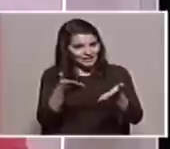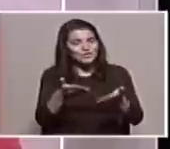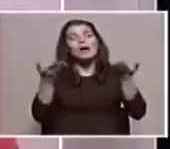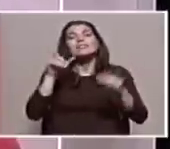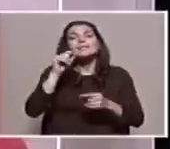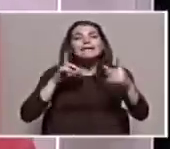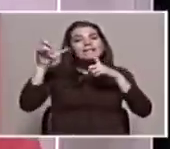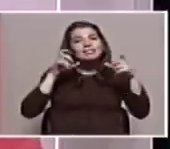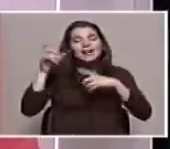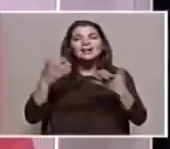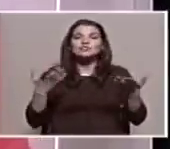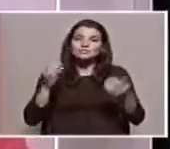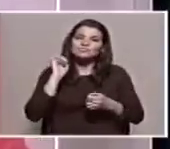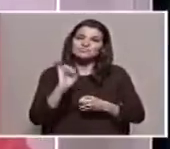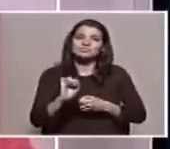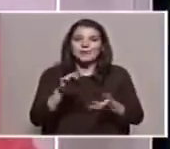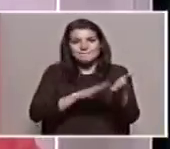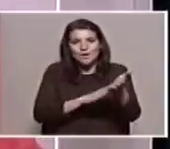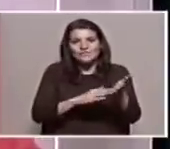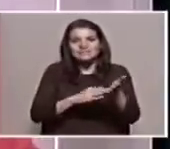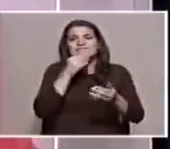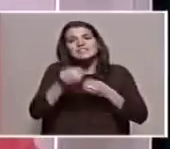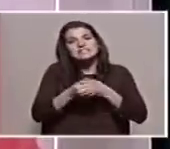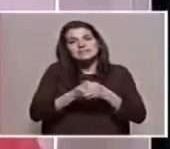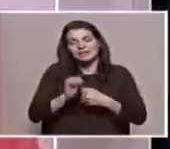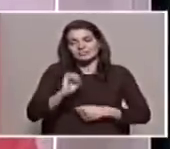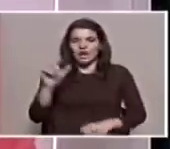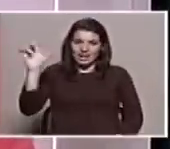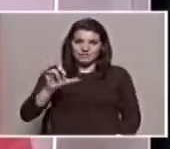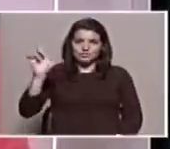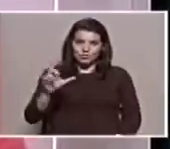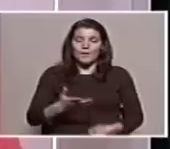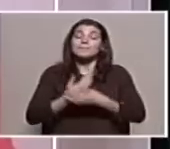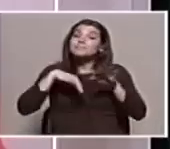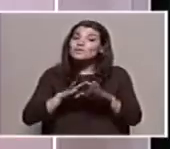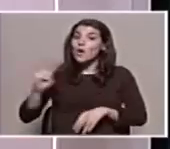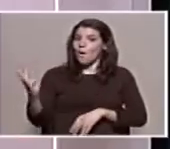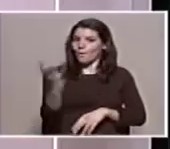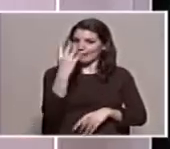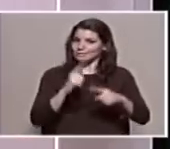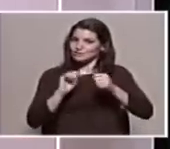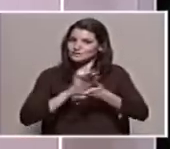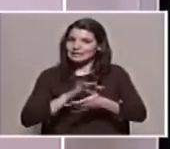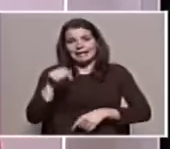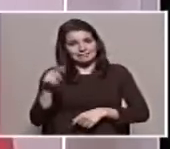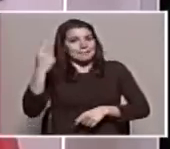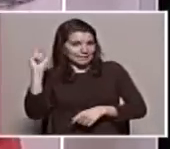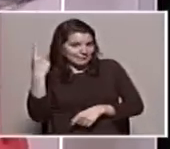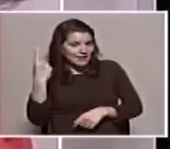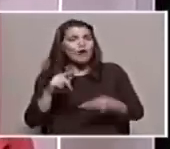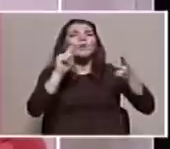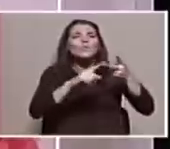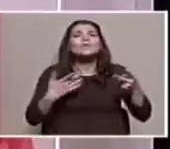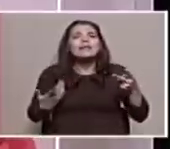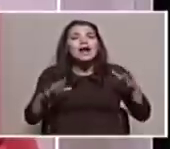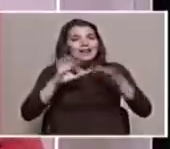ratos também que é na C de Lisboa no entanto das quro boas notícias Esta é a primeira a outra